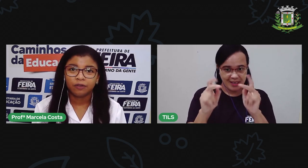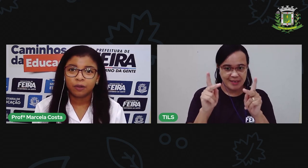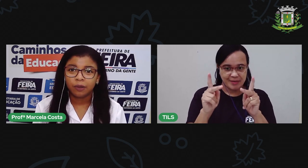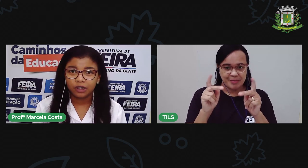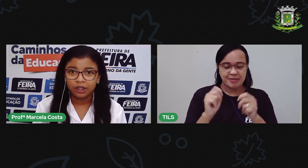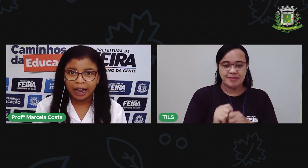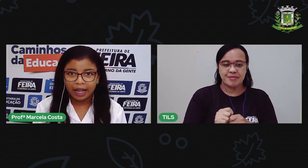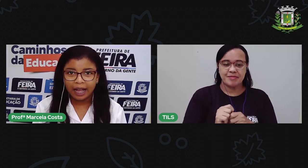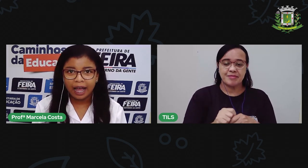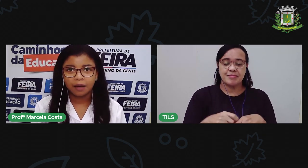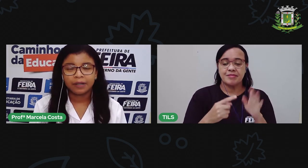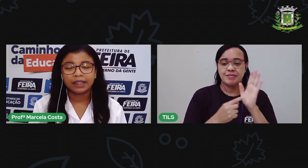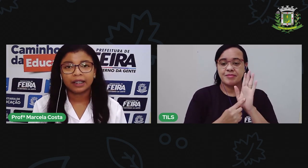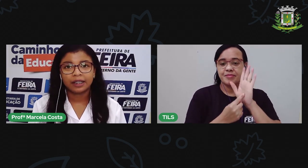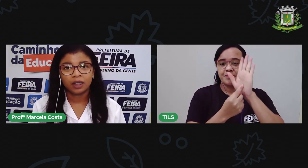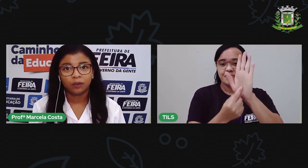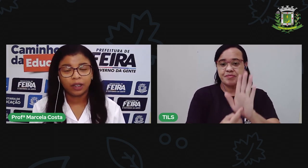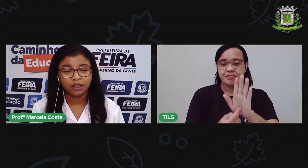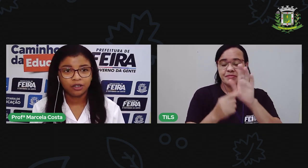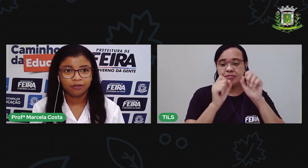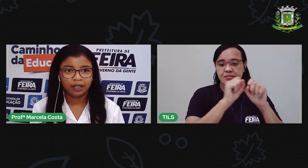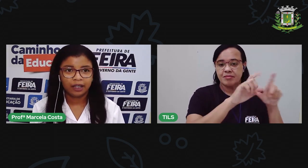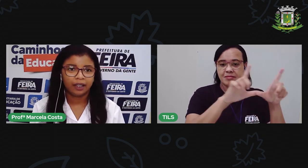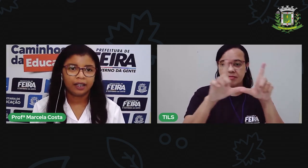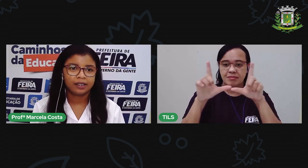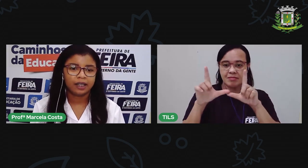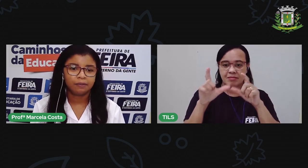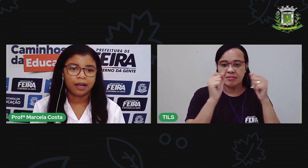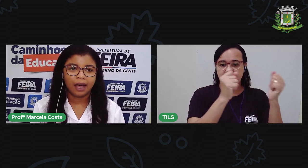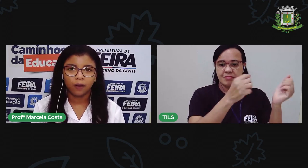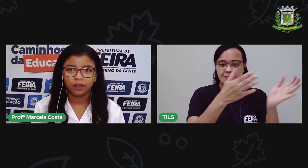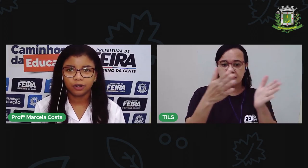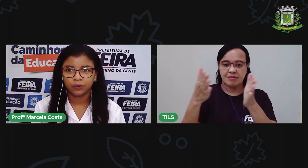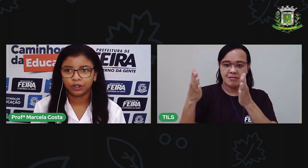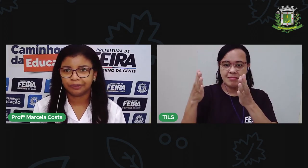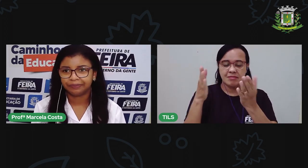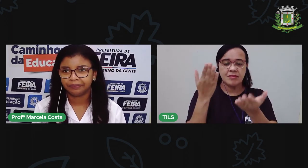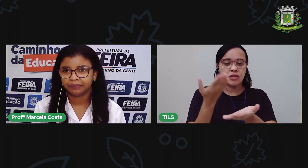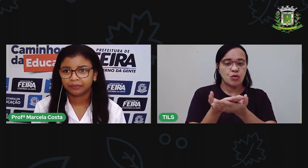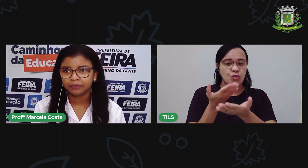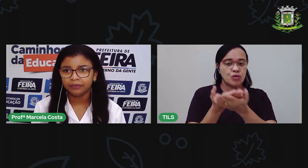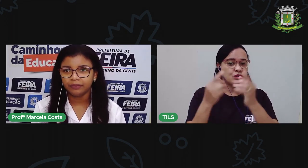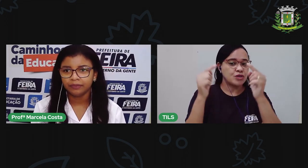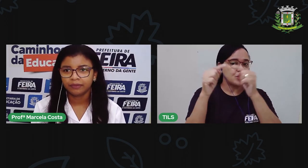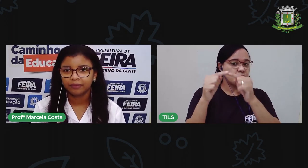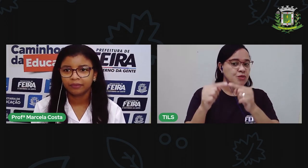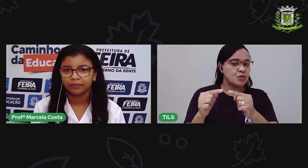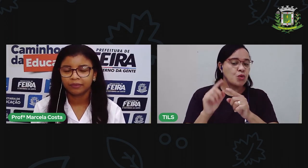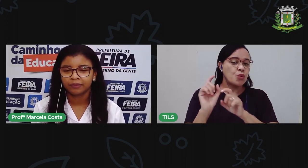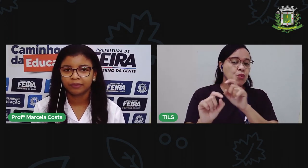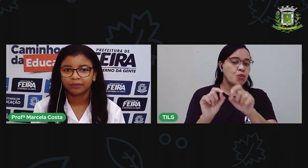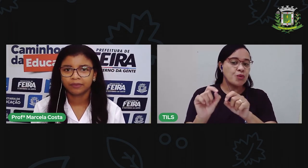Agora vou mostrar a apresentação que a gente vai ter nessa aula de hoje